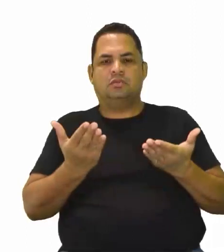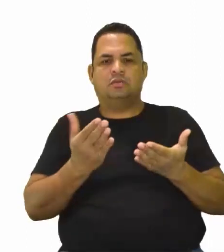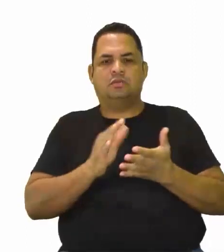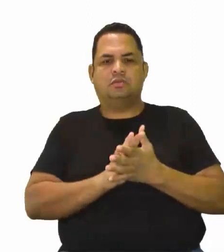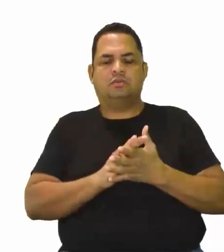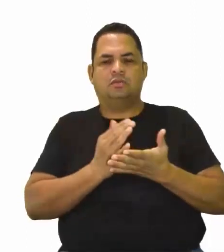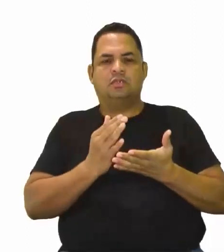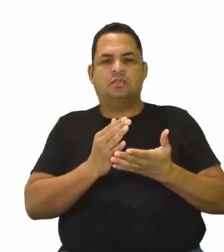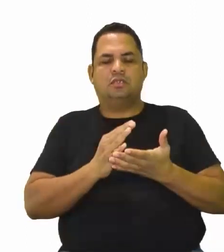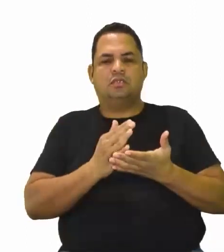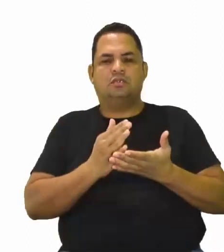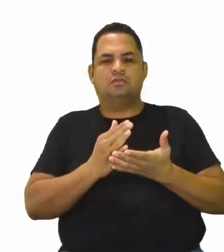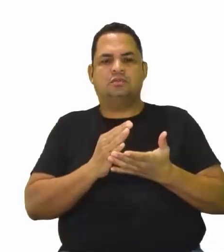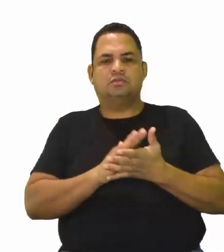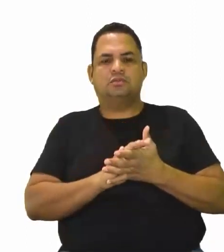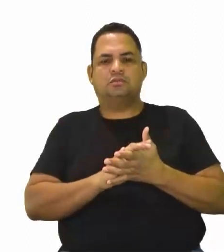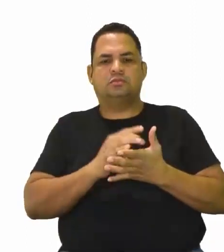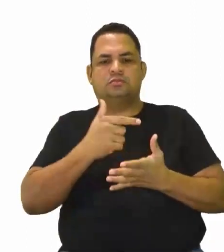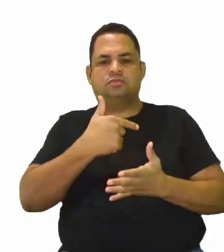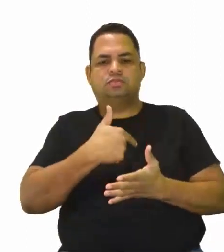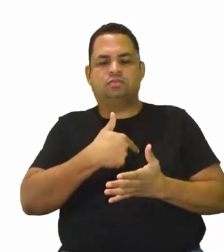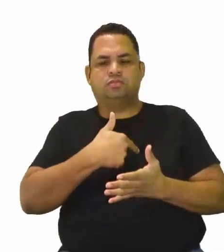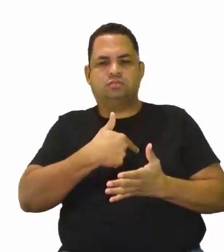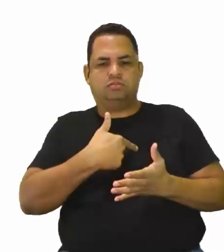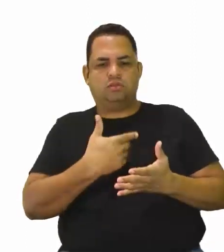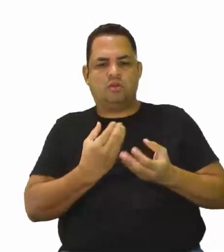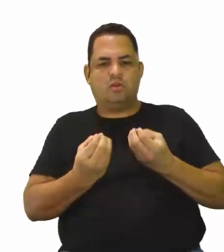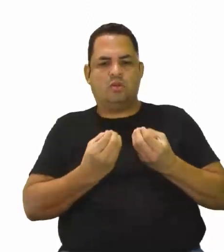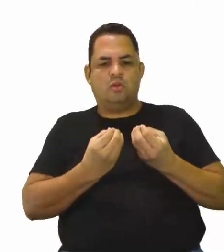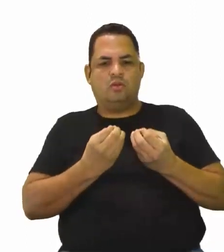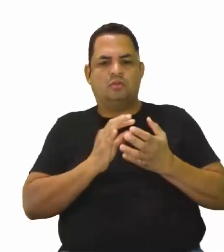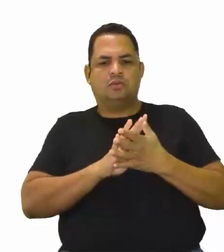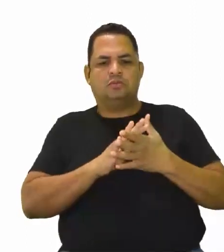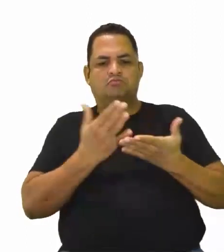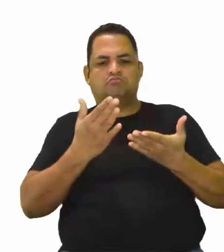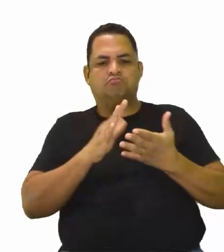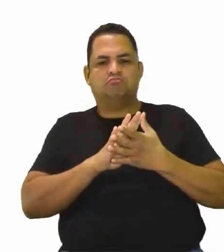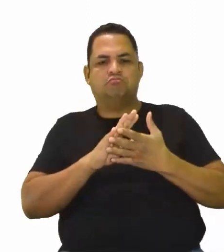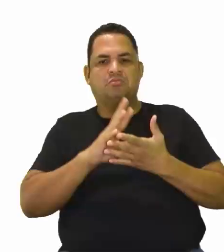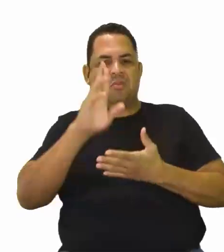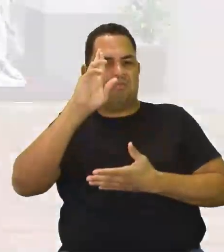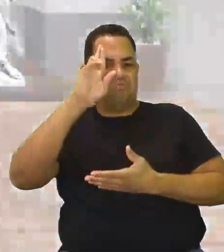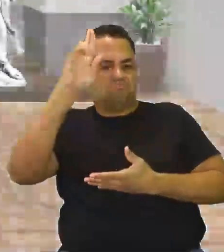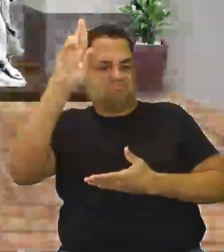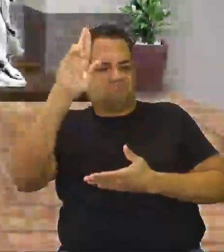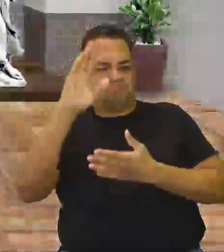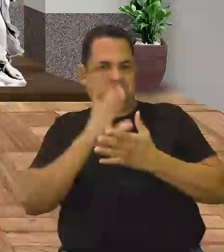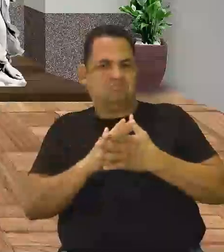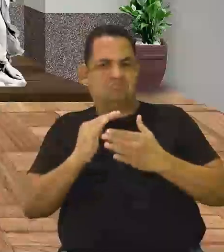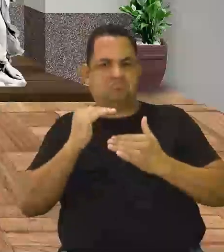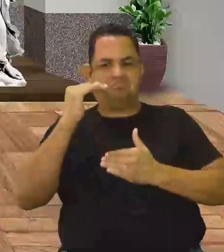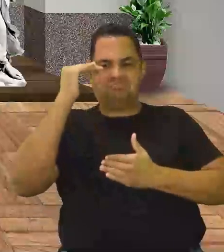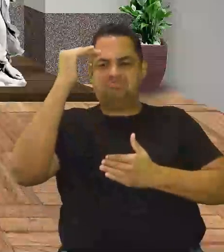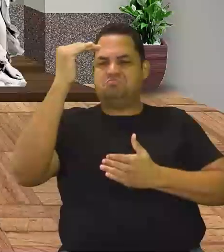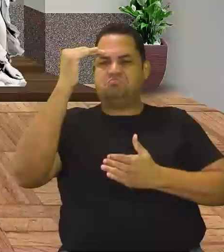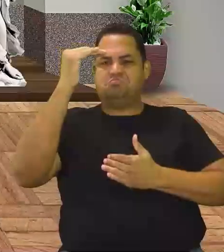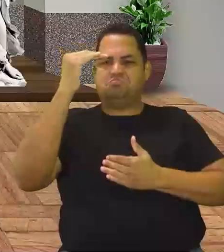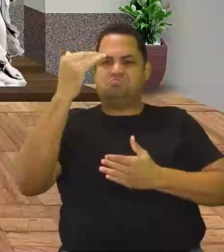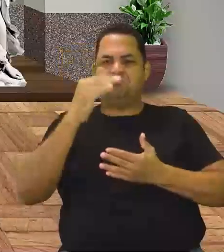de Getúlio Vargas era uma maneira de que colocava Getúlio Vargas como um grande líder. Uma